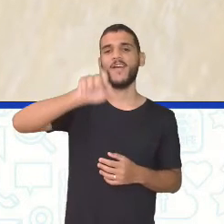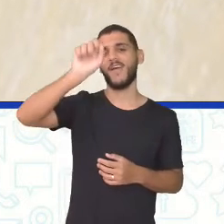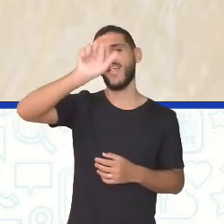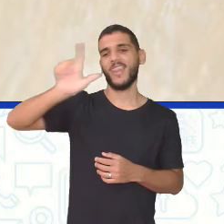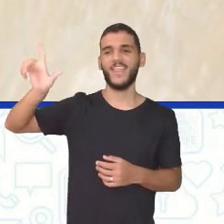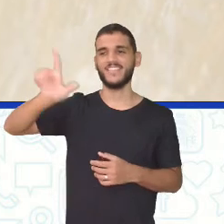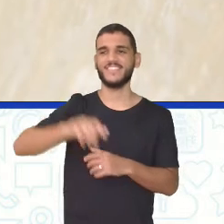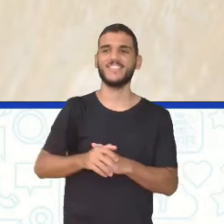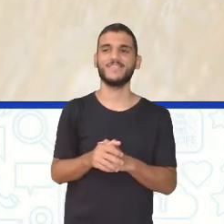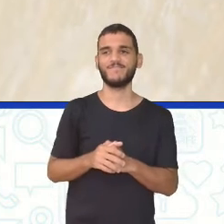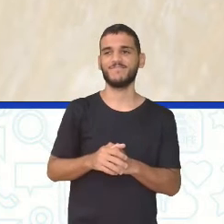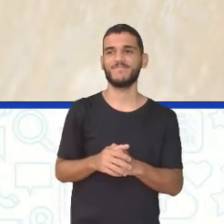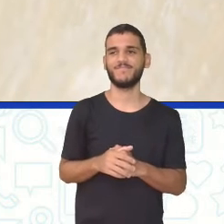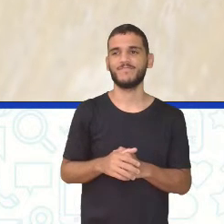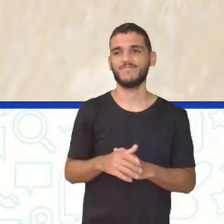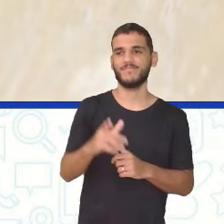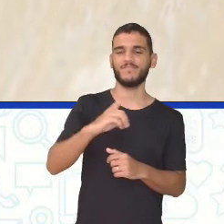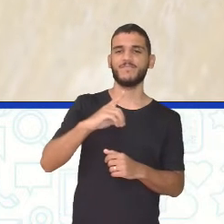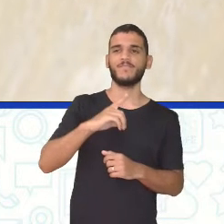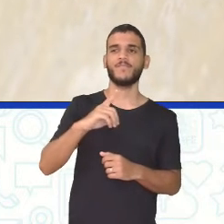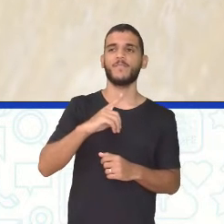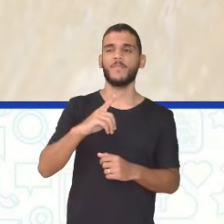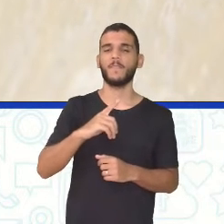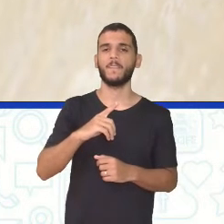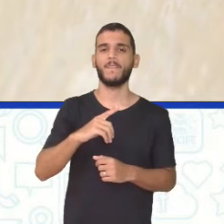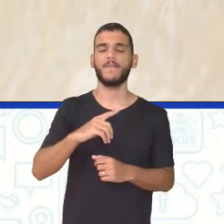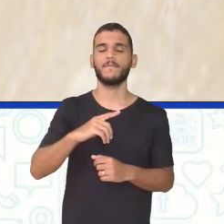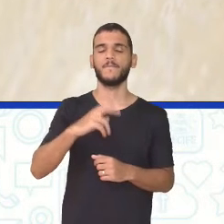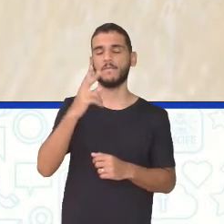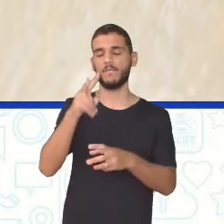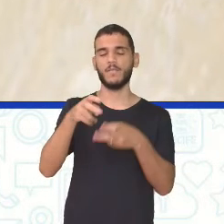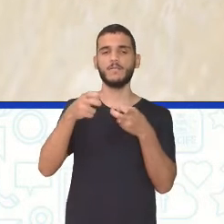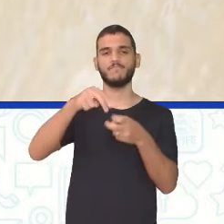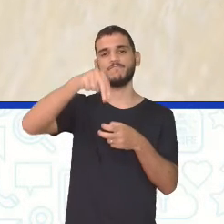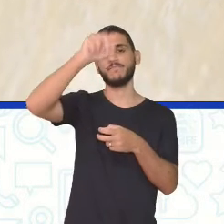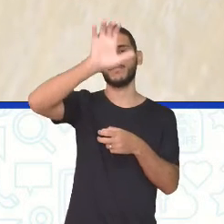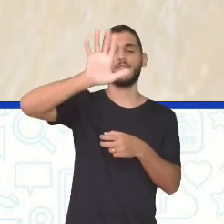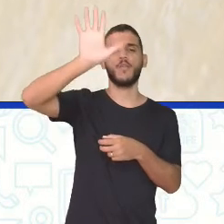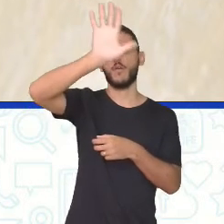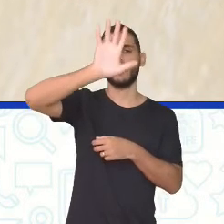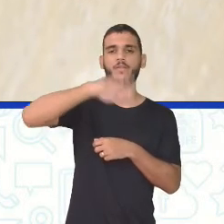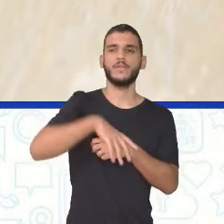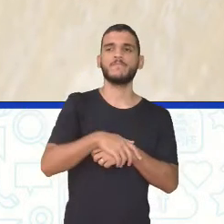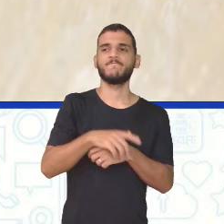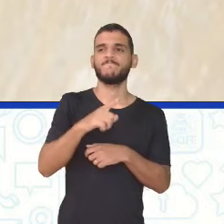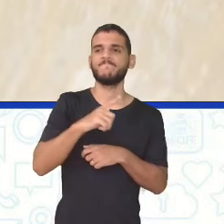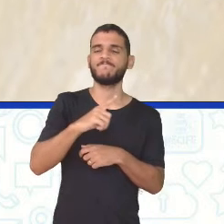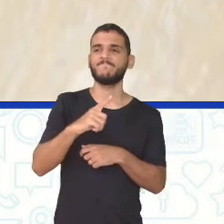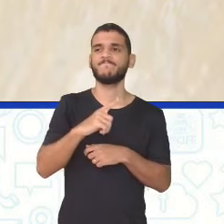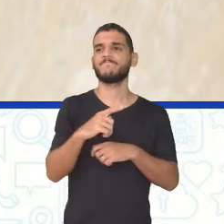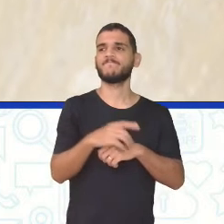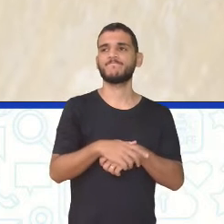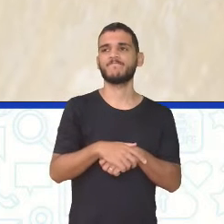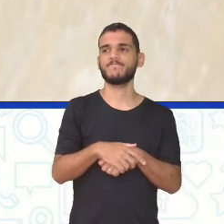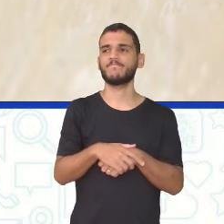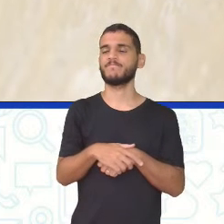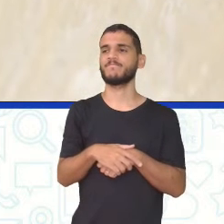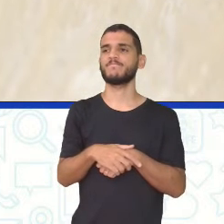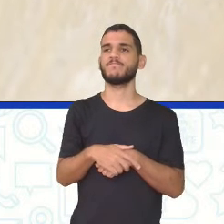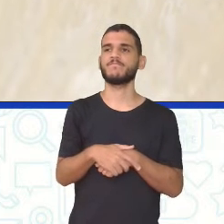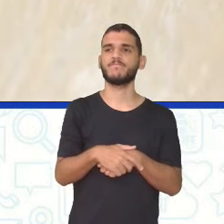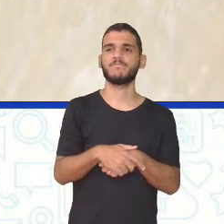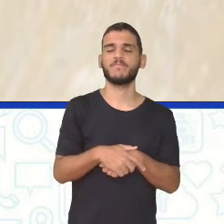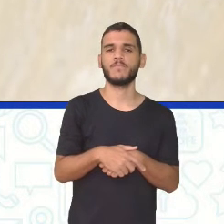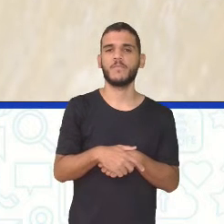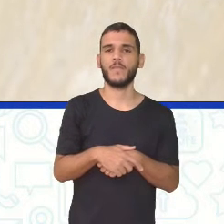Observe a seta aqui do mapa embaixo, né, para onde está o norte, e ache o leste. Então a gente tem aí o leste,